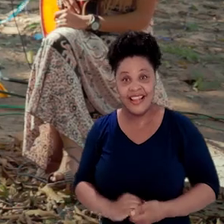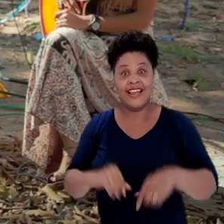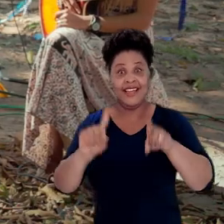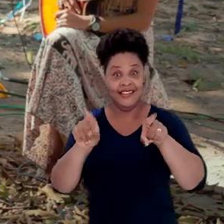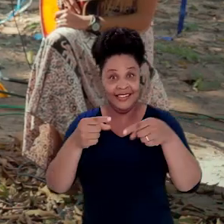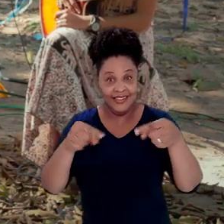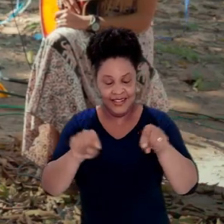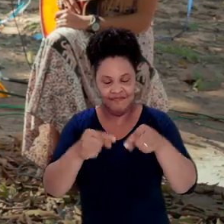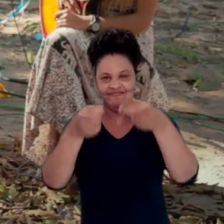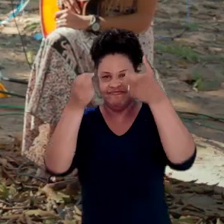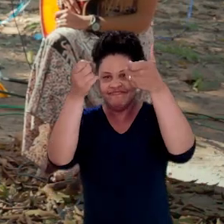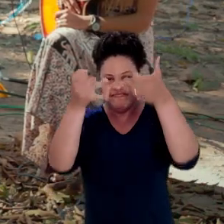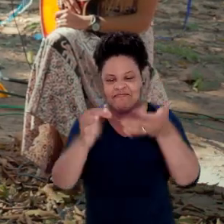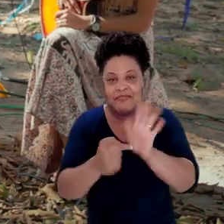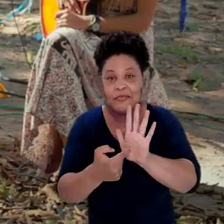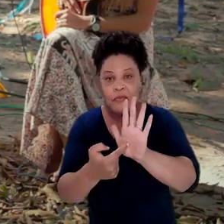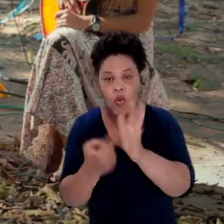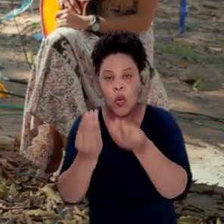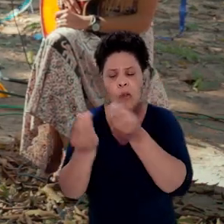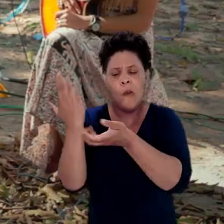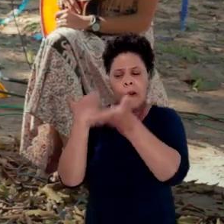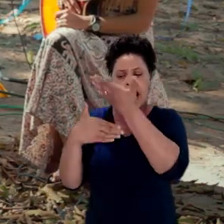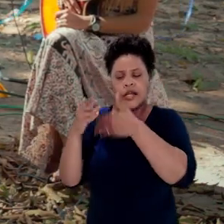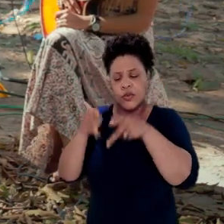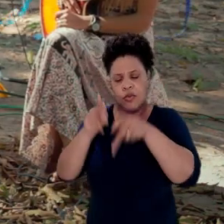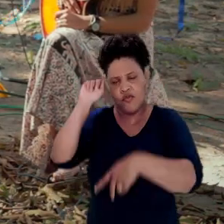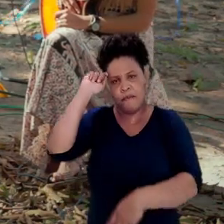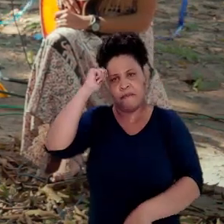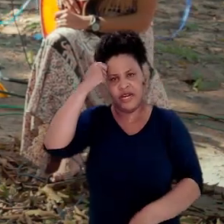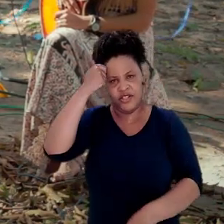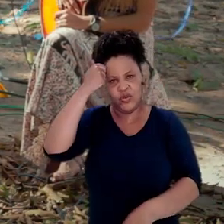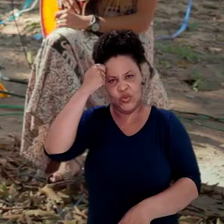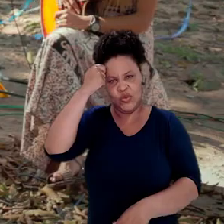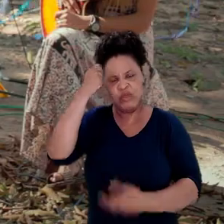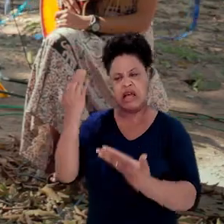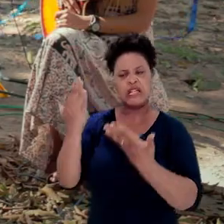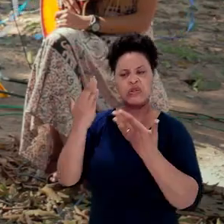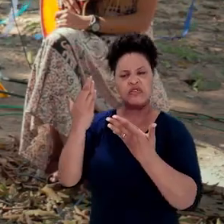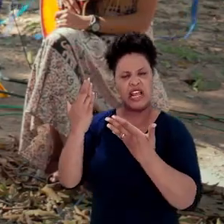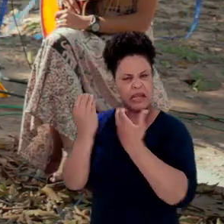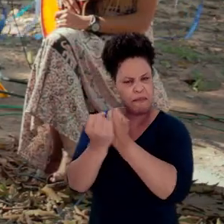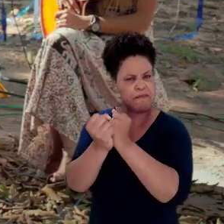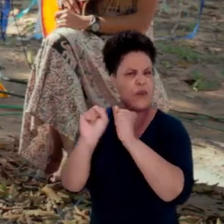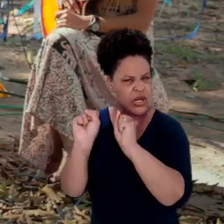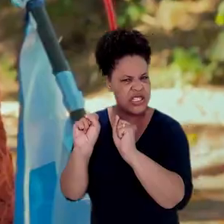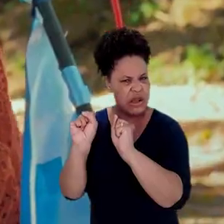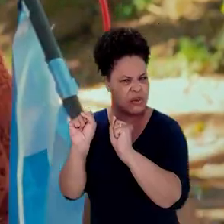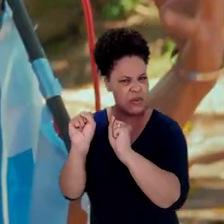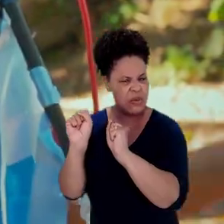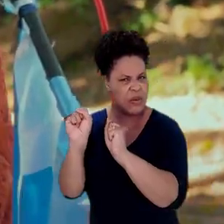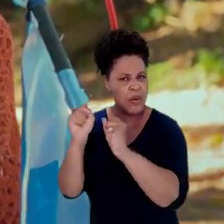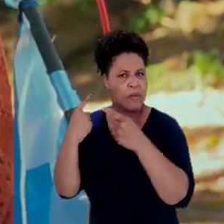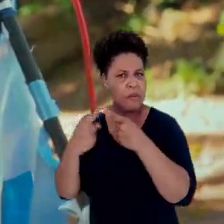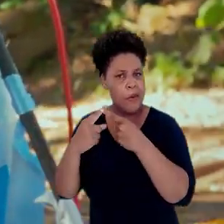Essa canção, ela mostra como ficou o povo preto na suposta abolição, depois de